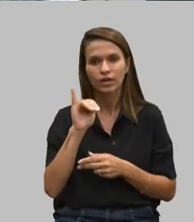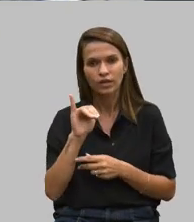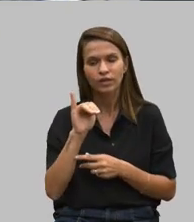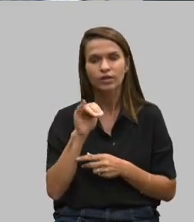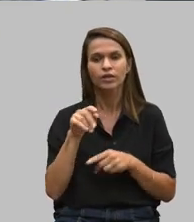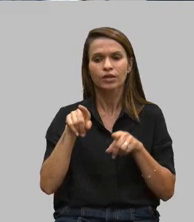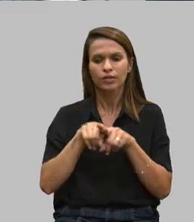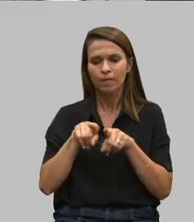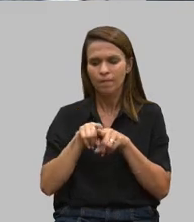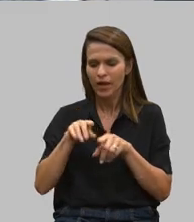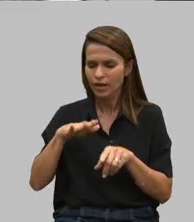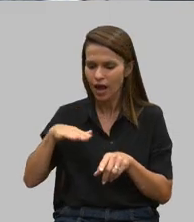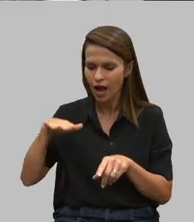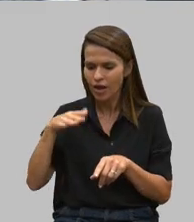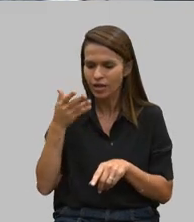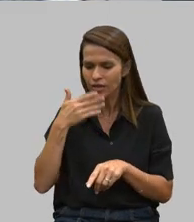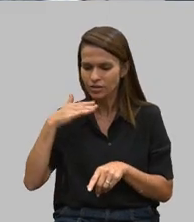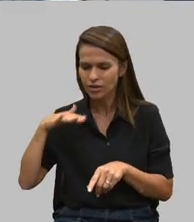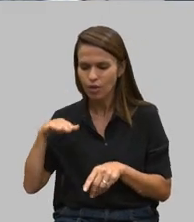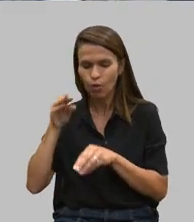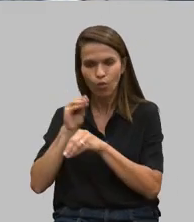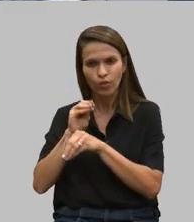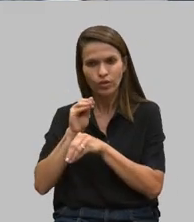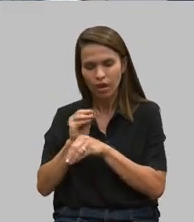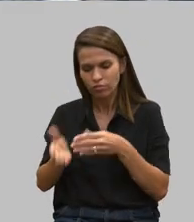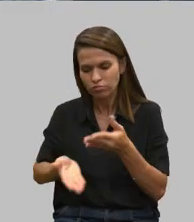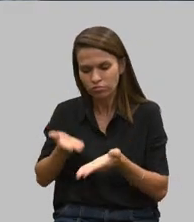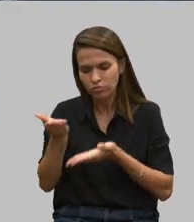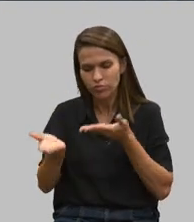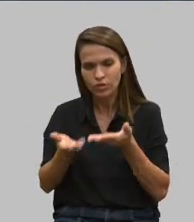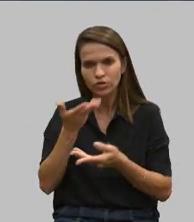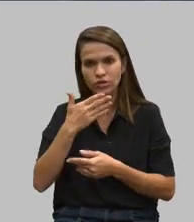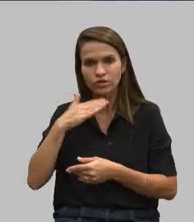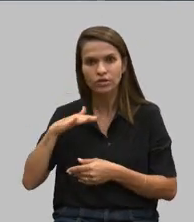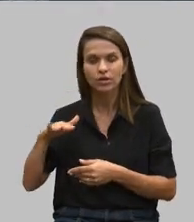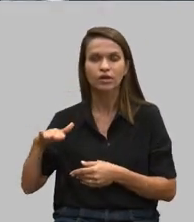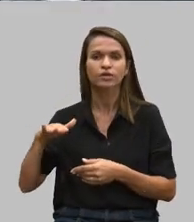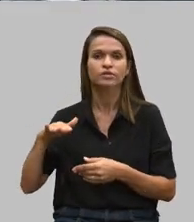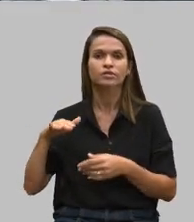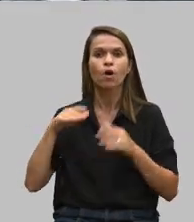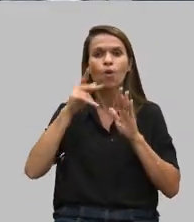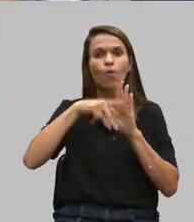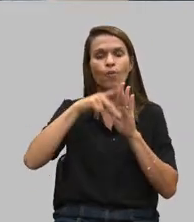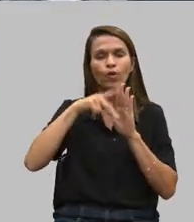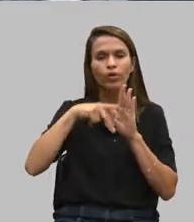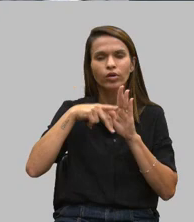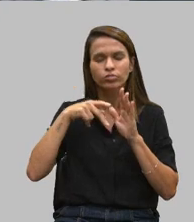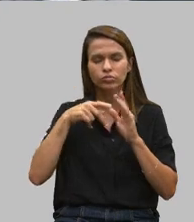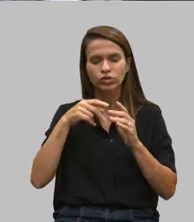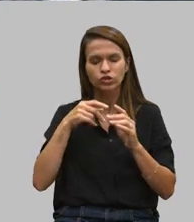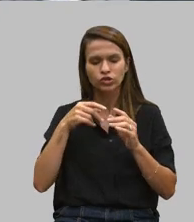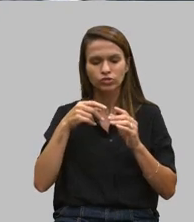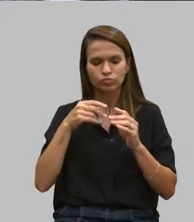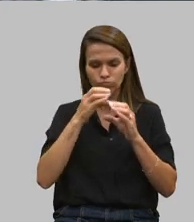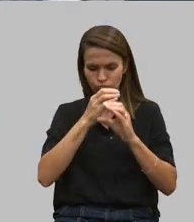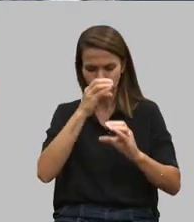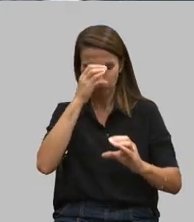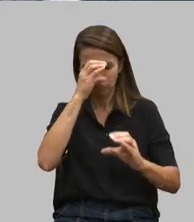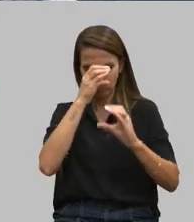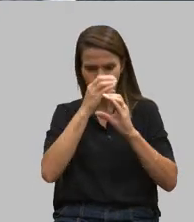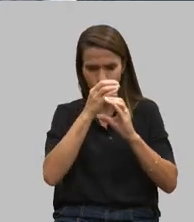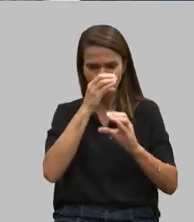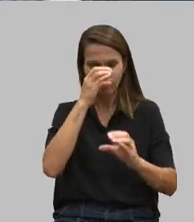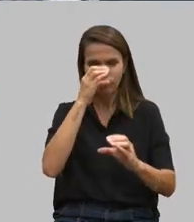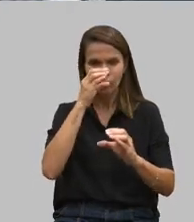pediátricas para cuidar das nossas crianças um programa de tomografias que tá tomando conta de